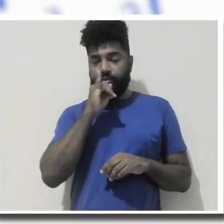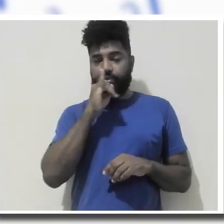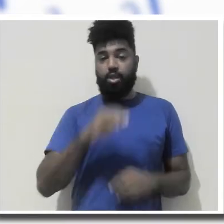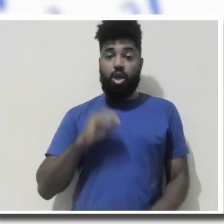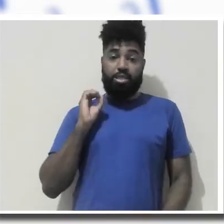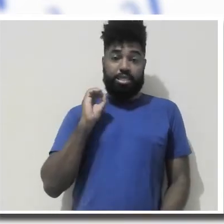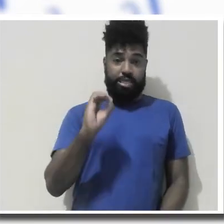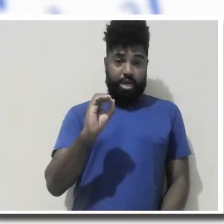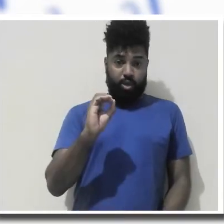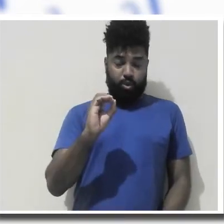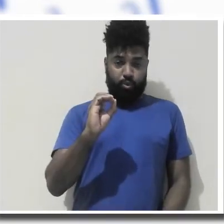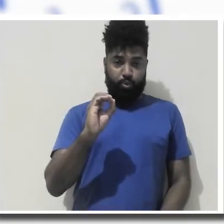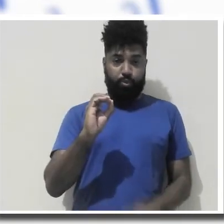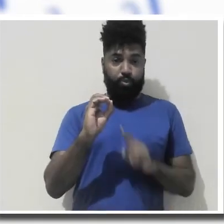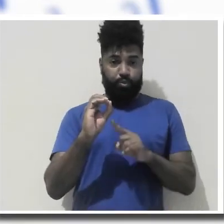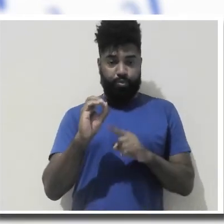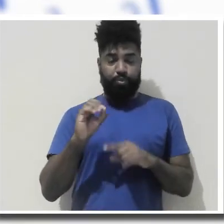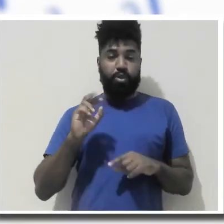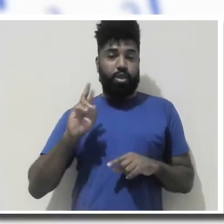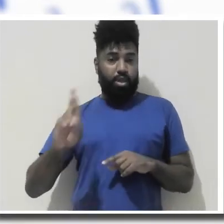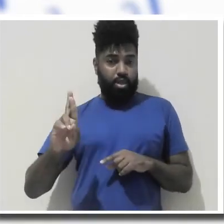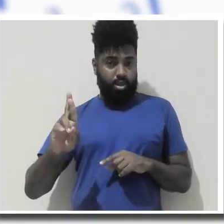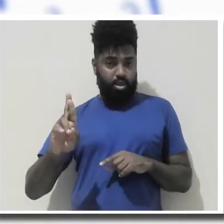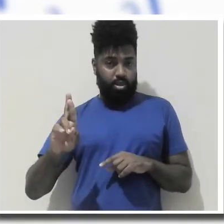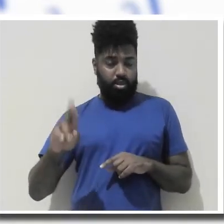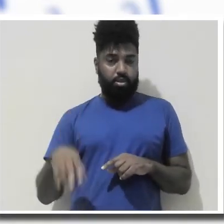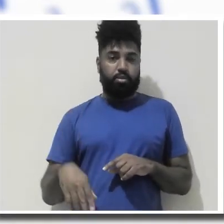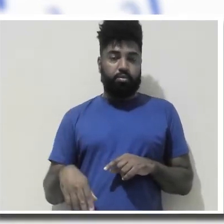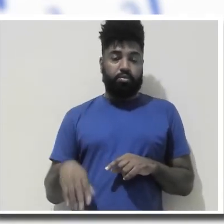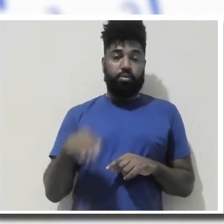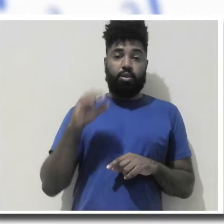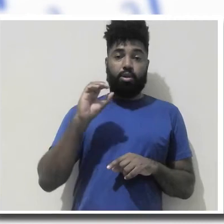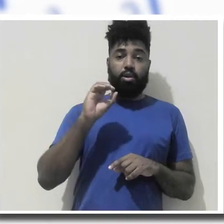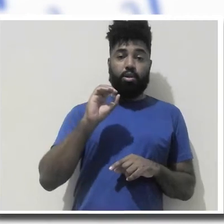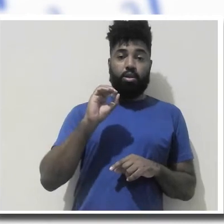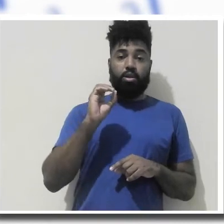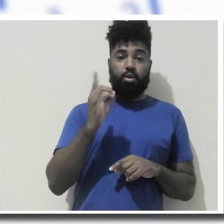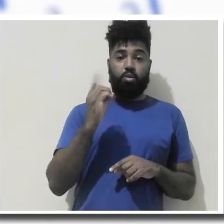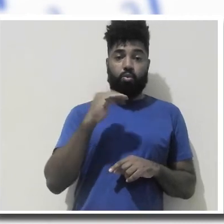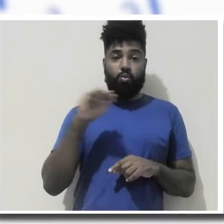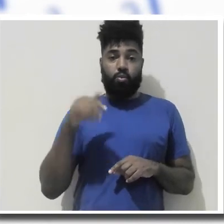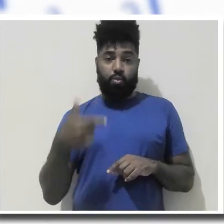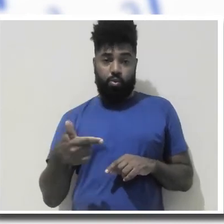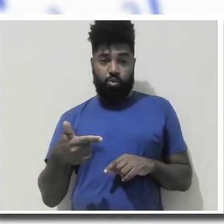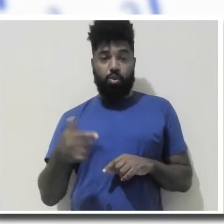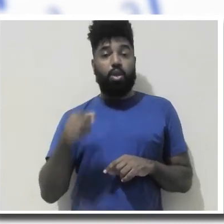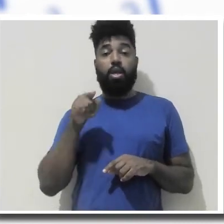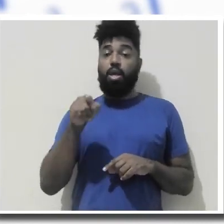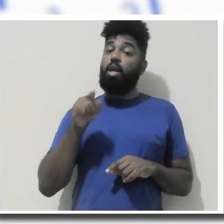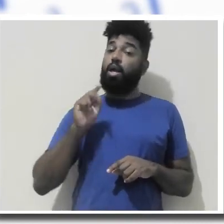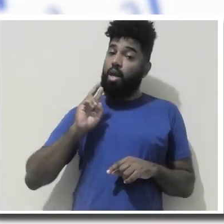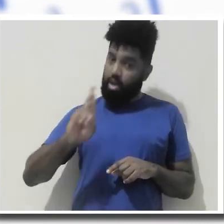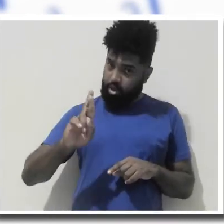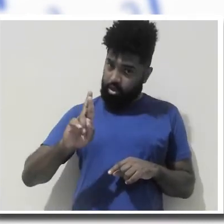número racional, o meio também é um número racional.